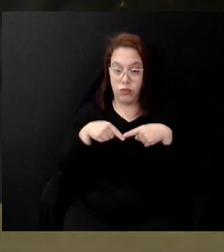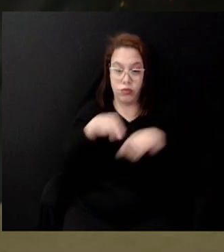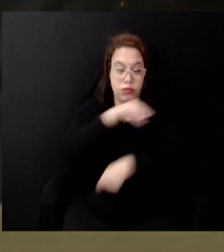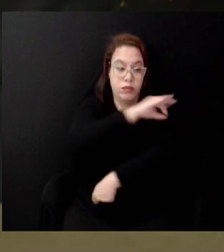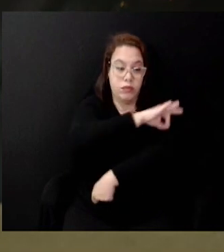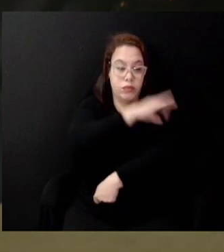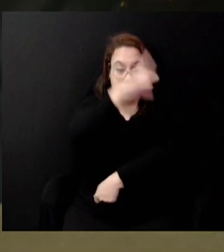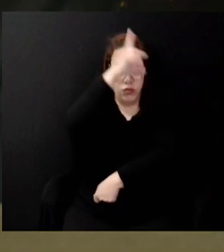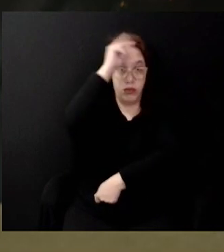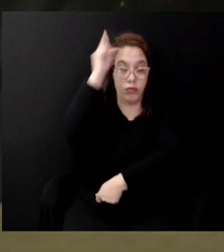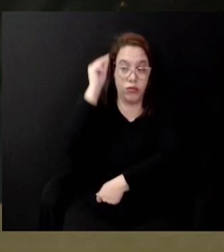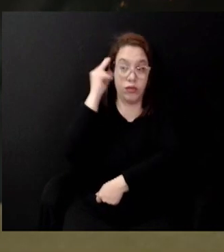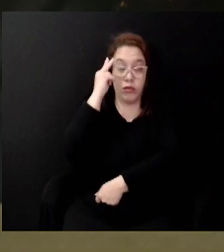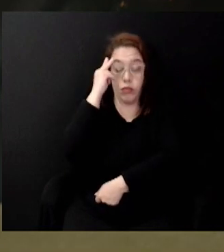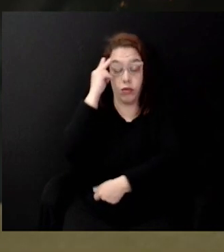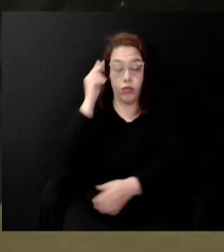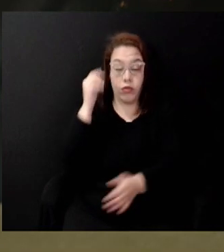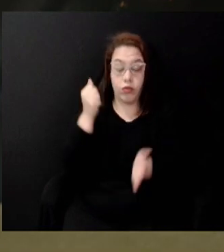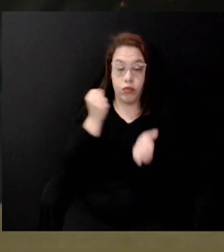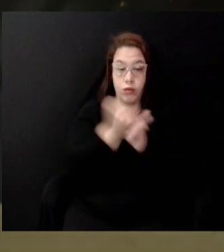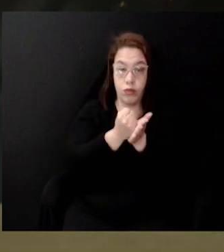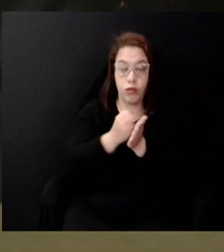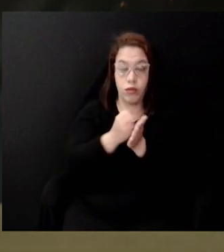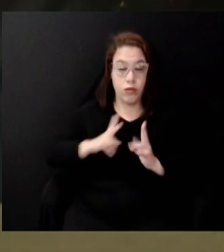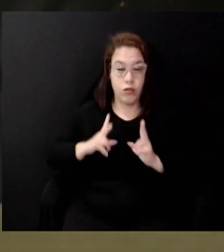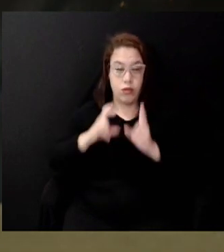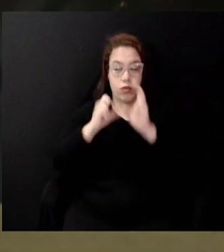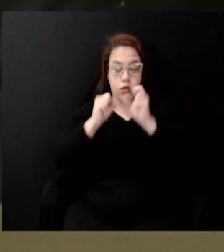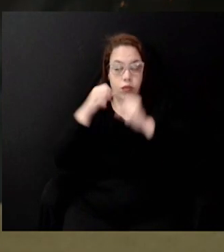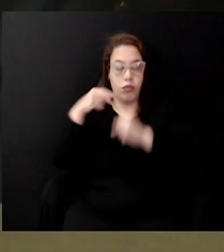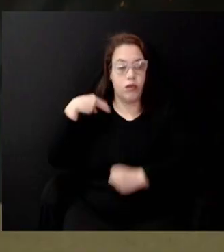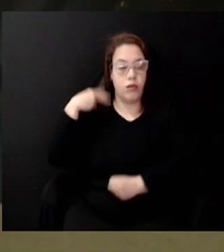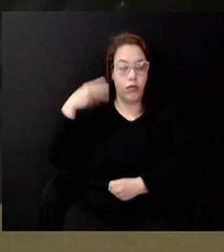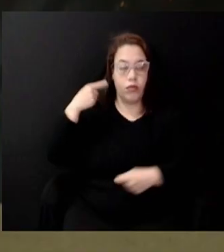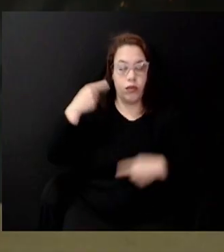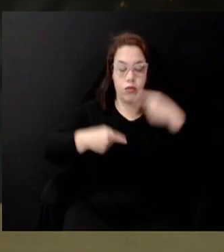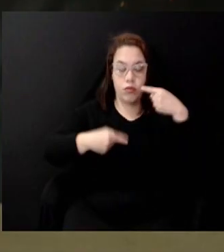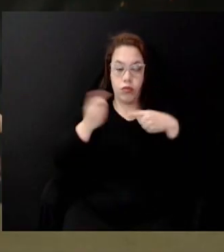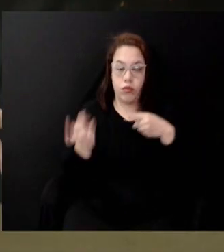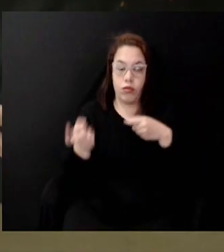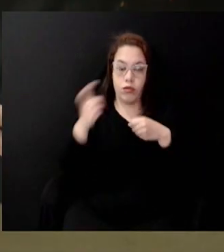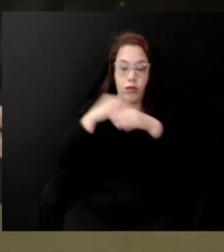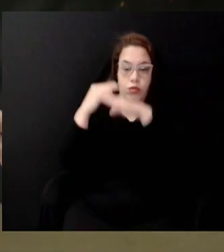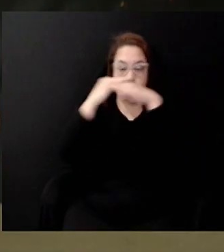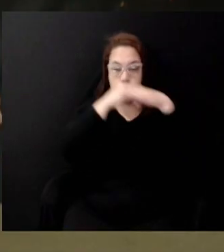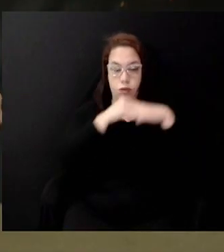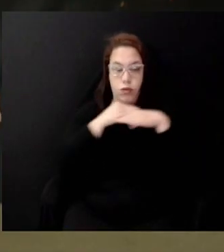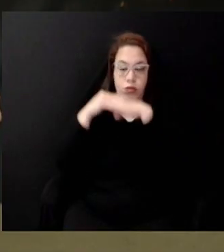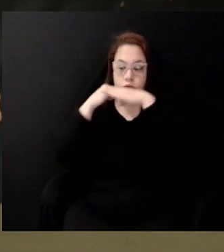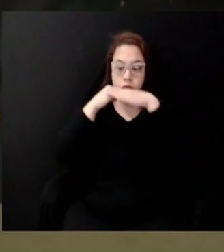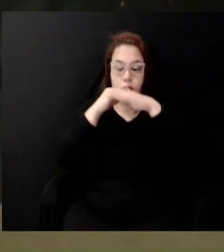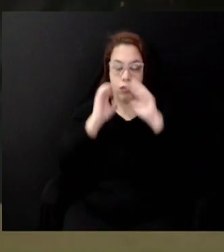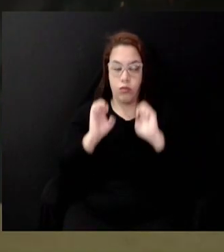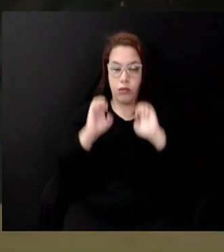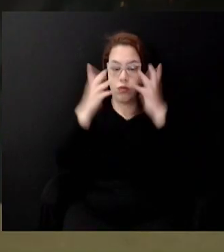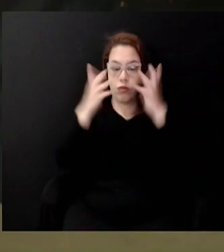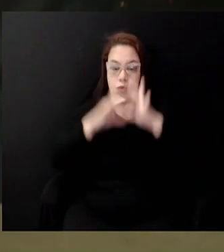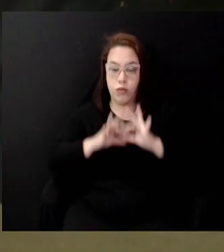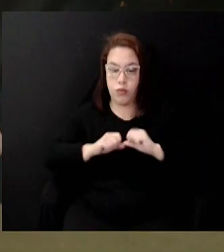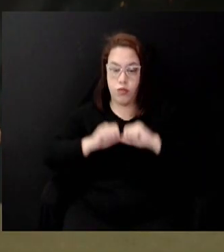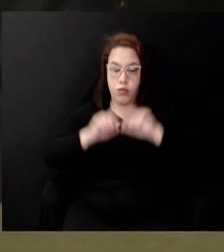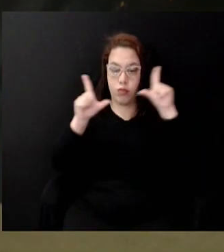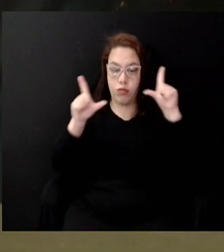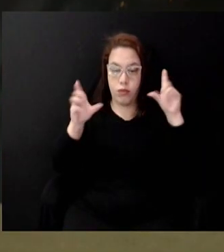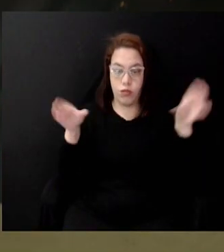tem o objetivo de ampliar e fortalecer as políticas públicas voltadas à equidade racial. O evento destacou também o conjunto de